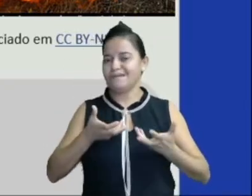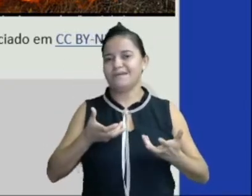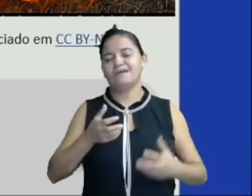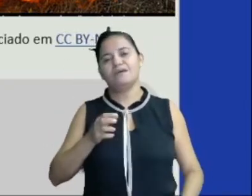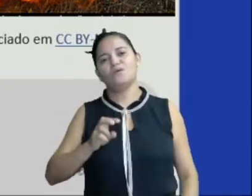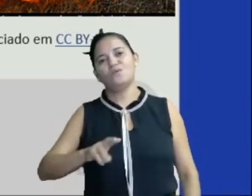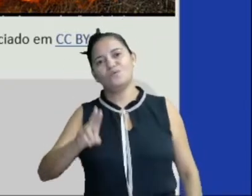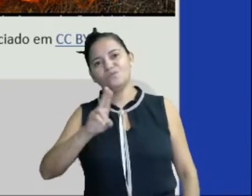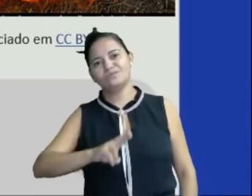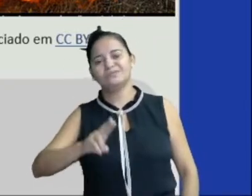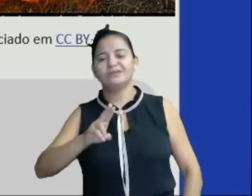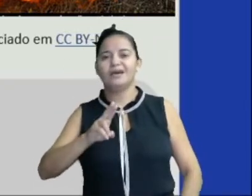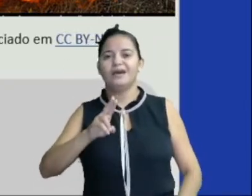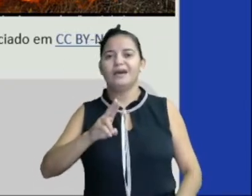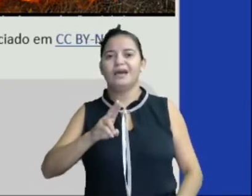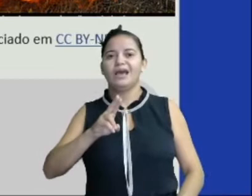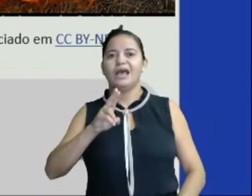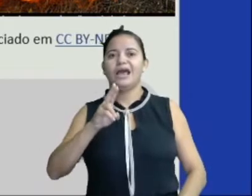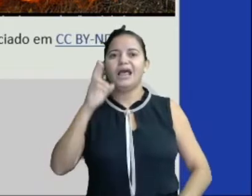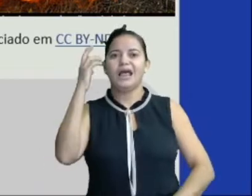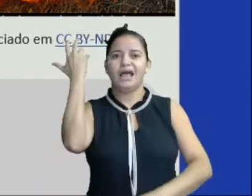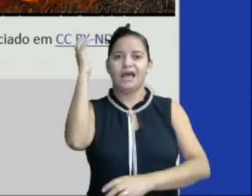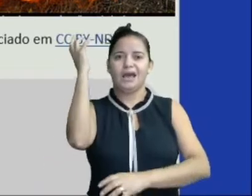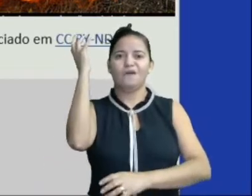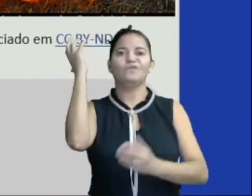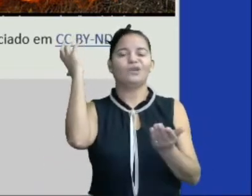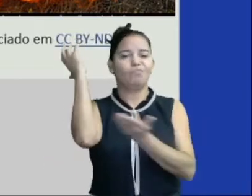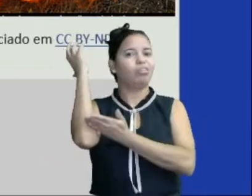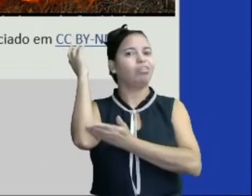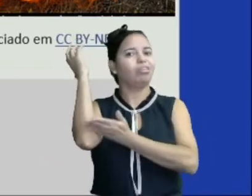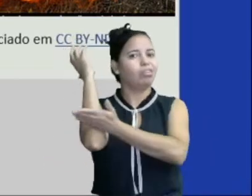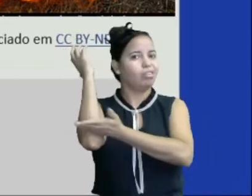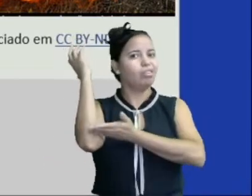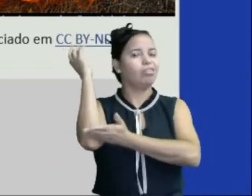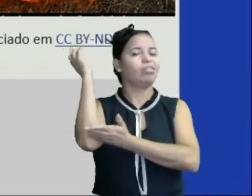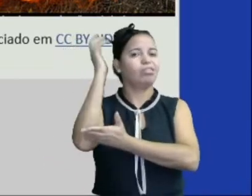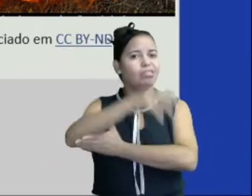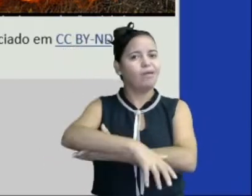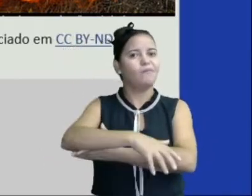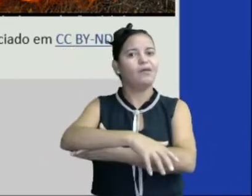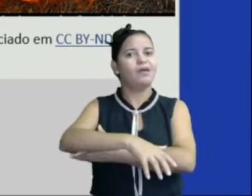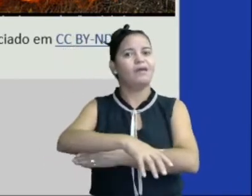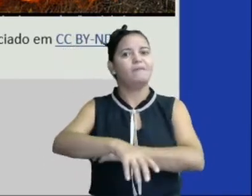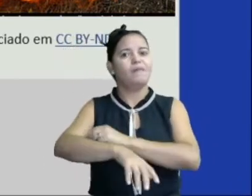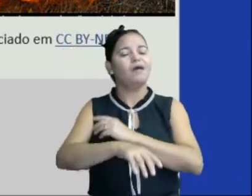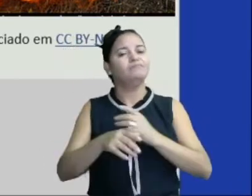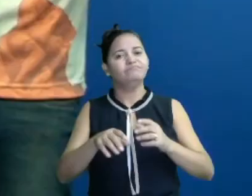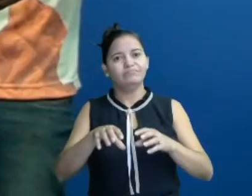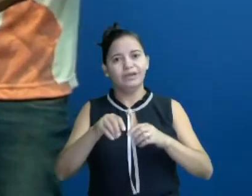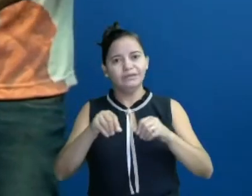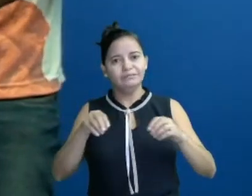utilizar, que querem derrubar a floresta para fazer, para desenvolver, para utilizarem ali aquele solo em plantações,